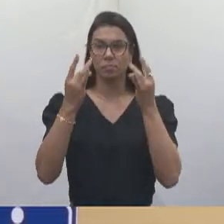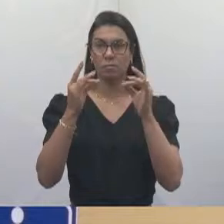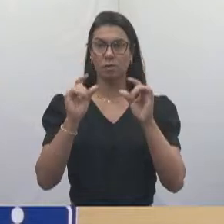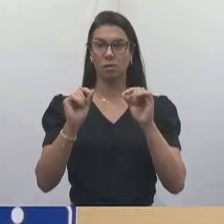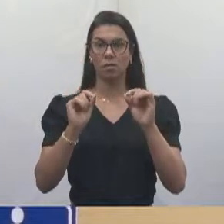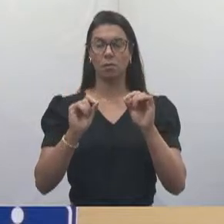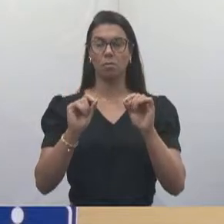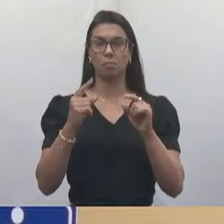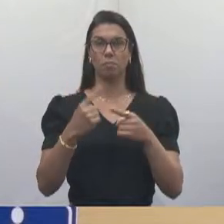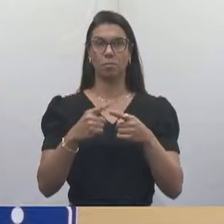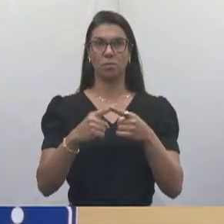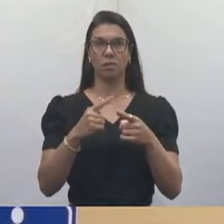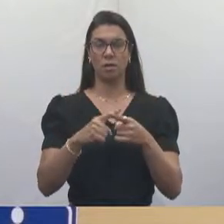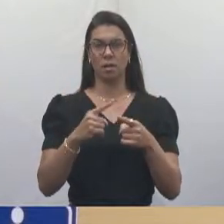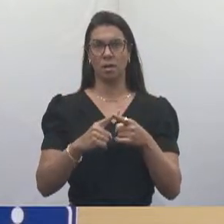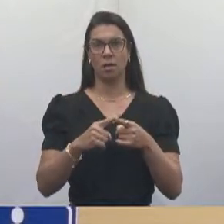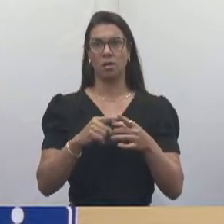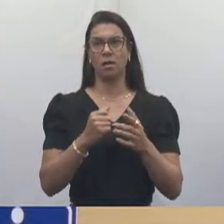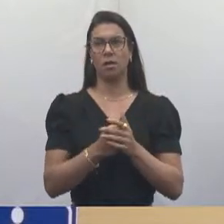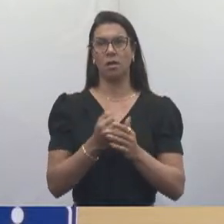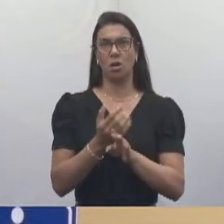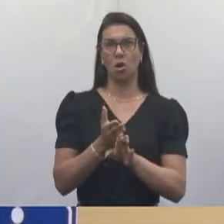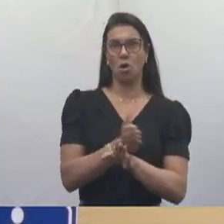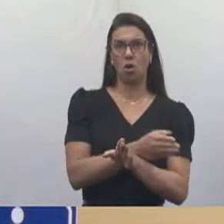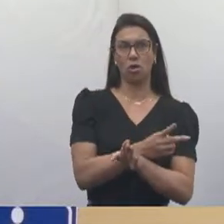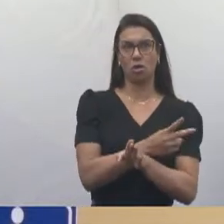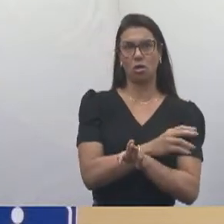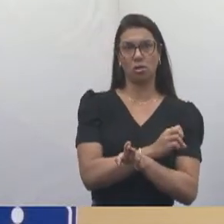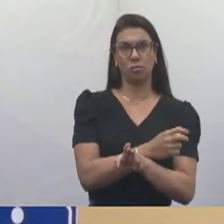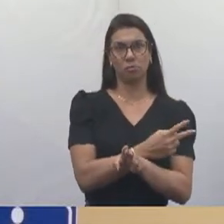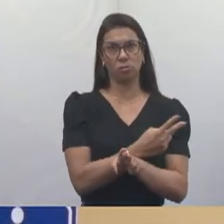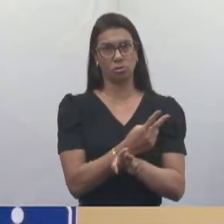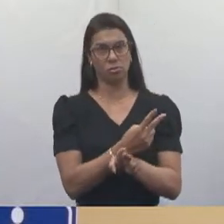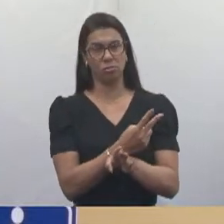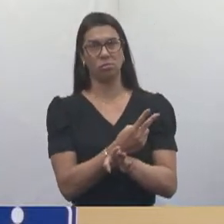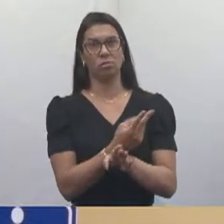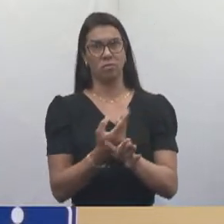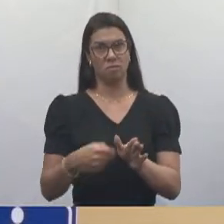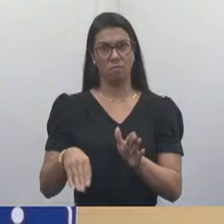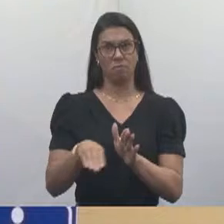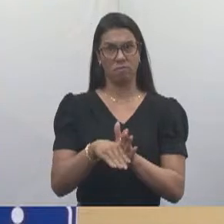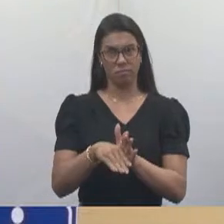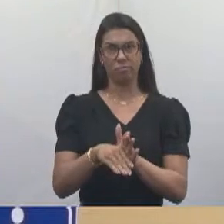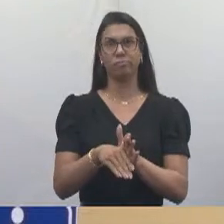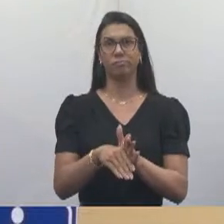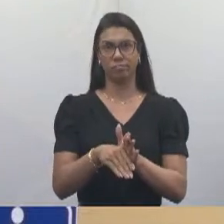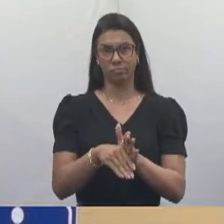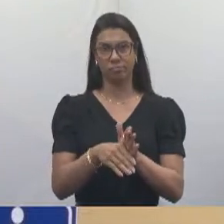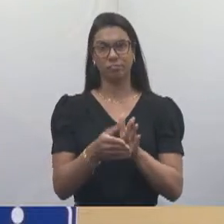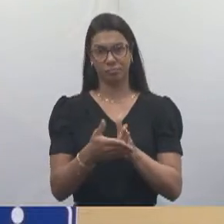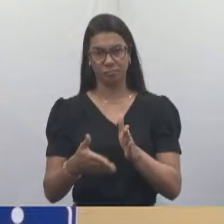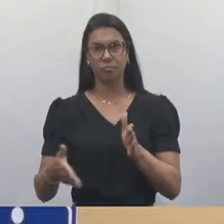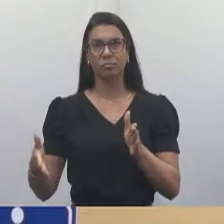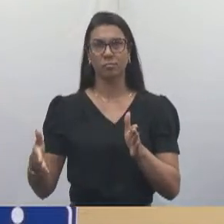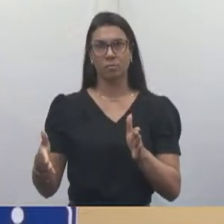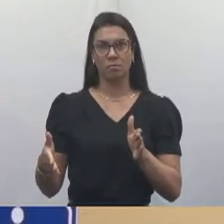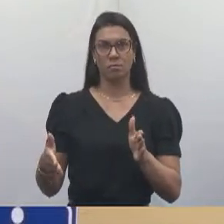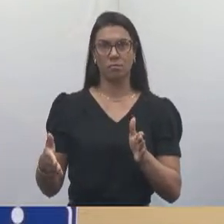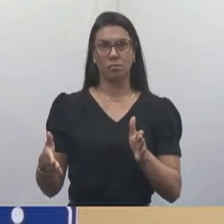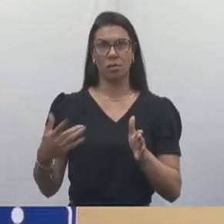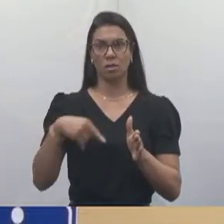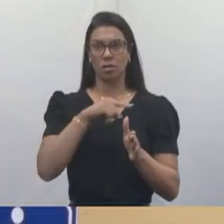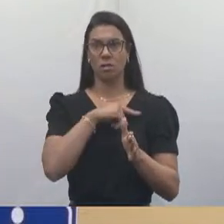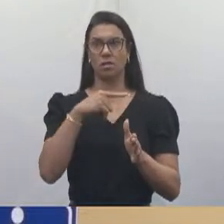de 2022 vão chegar a essa casa. Eu torço para que chegue esse ano, porque a gente já